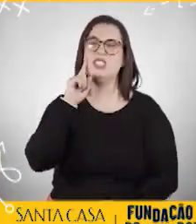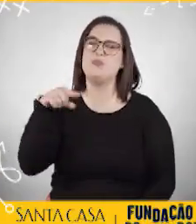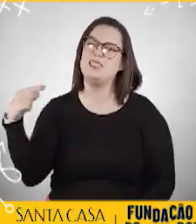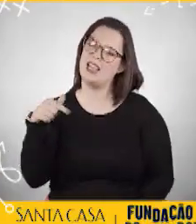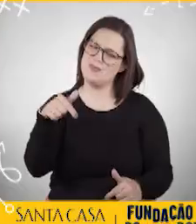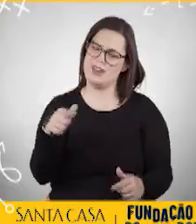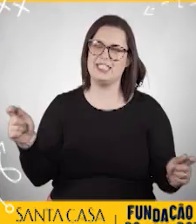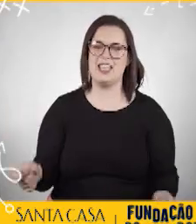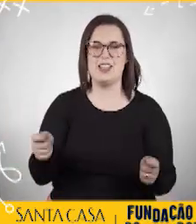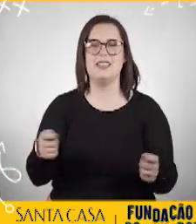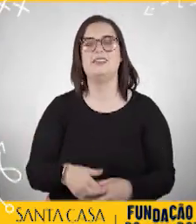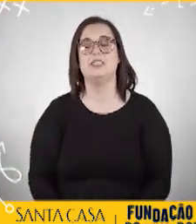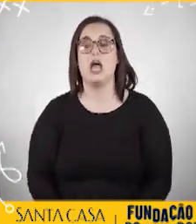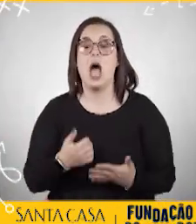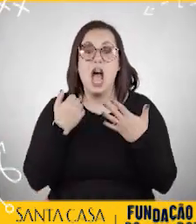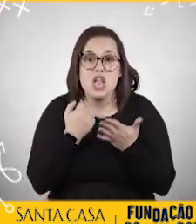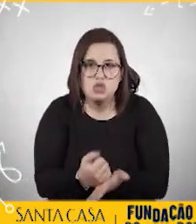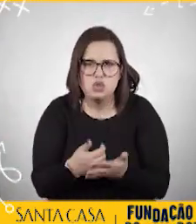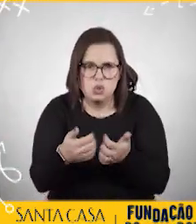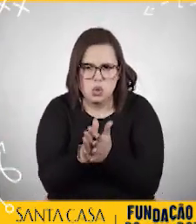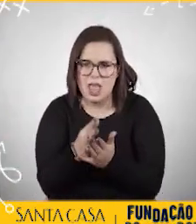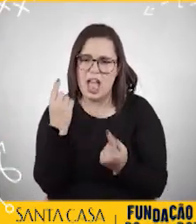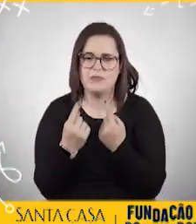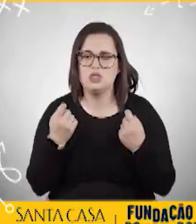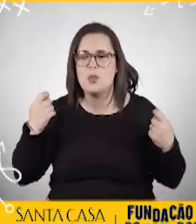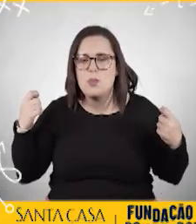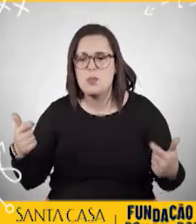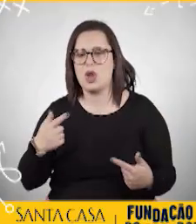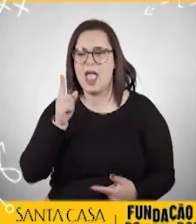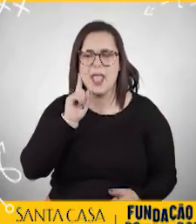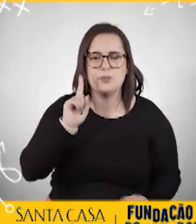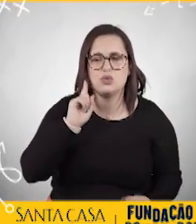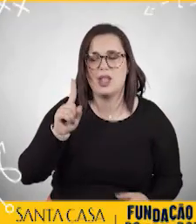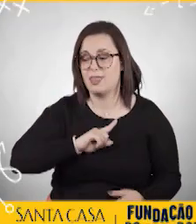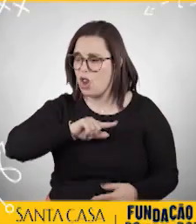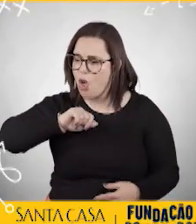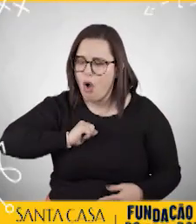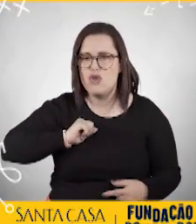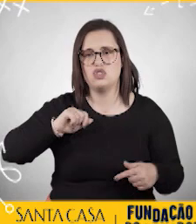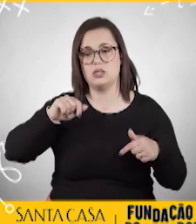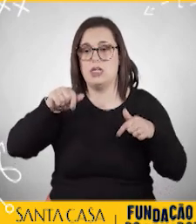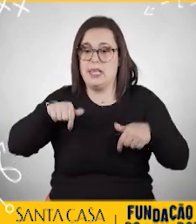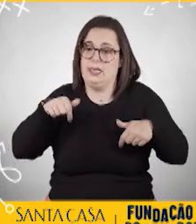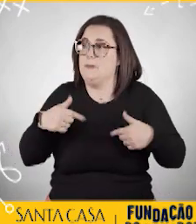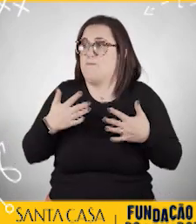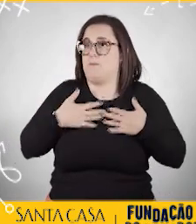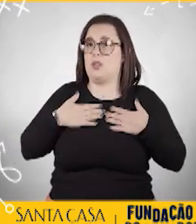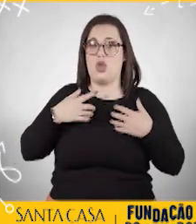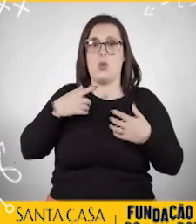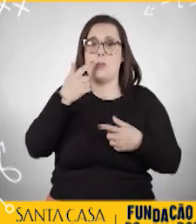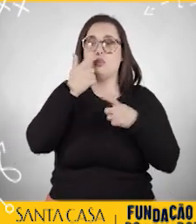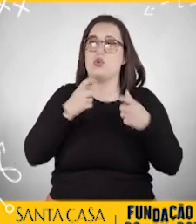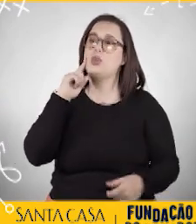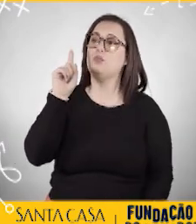muito especial para esta causa. Toda a ajuda é pouca. Acho que é muito importante nós, neste caso